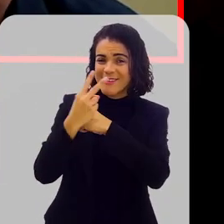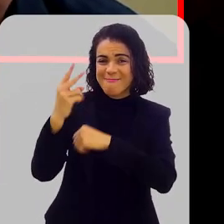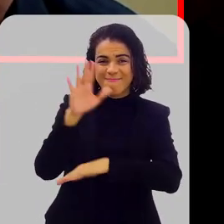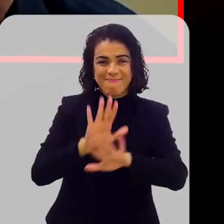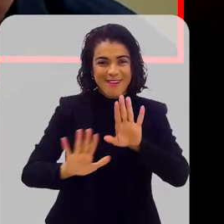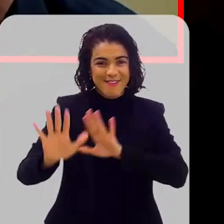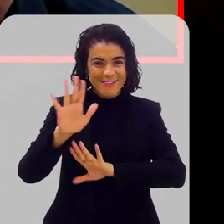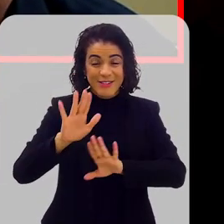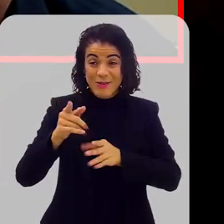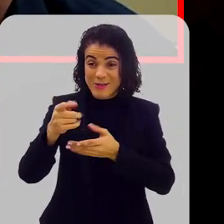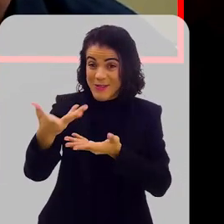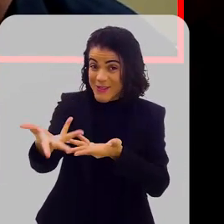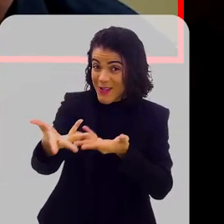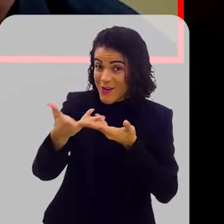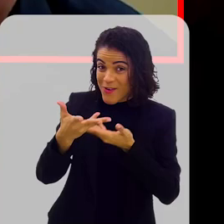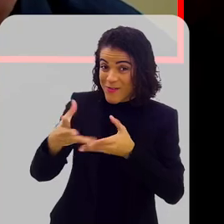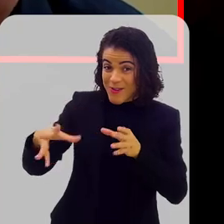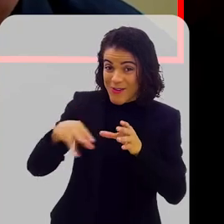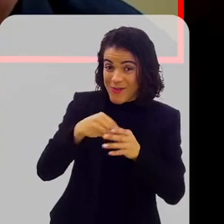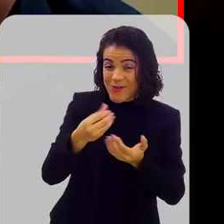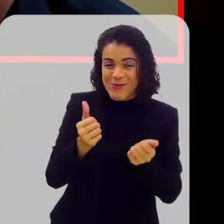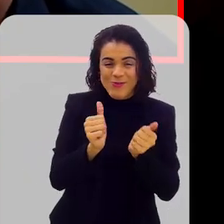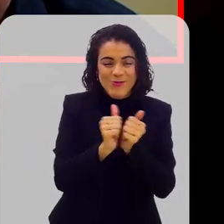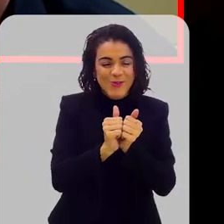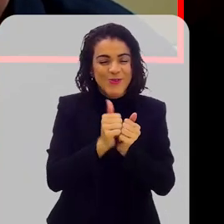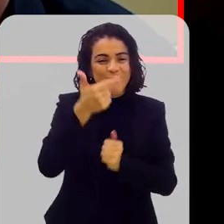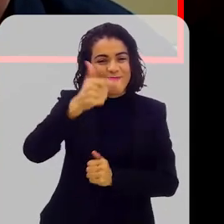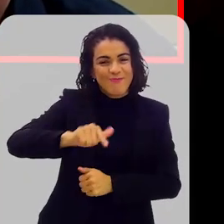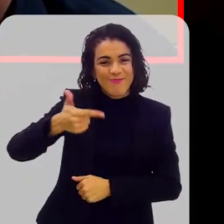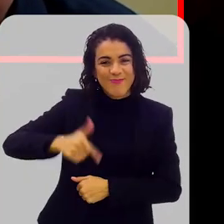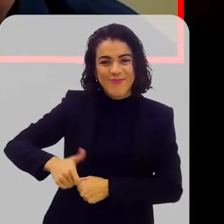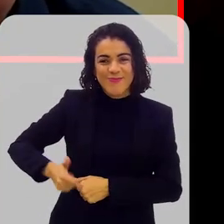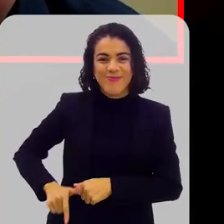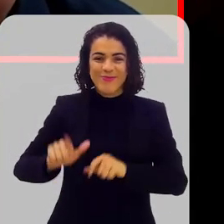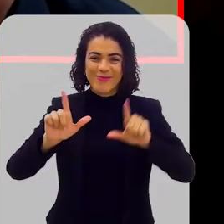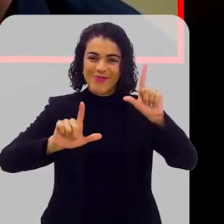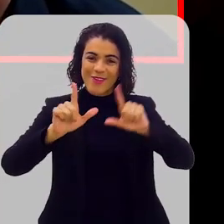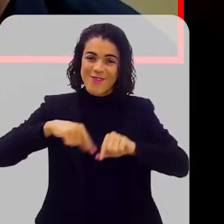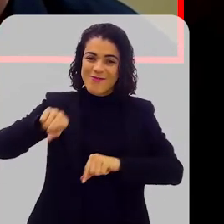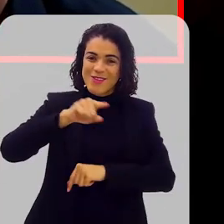e de prevenção. Muito obrigado, o senhor está convidado para estar conosco